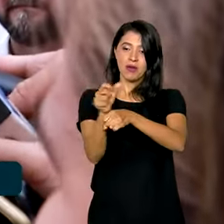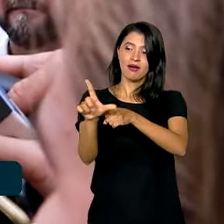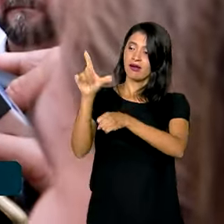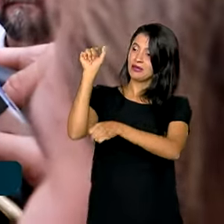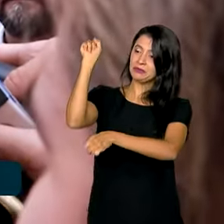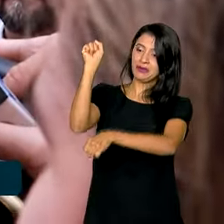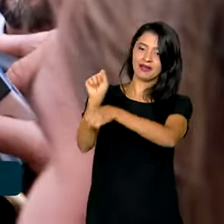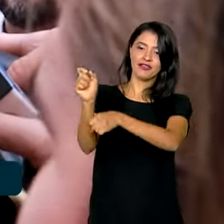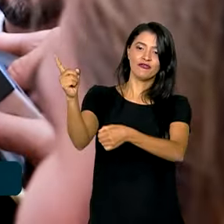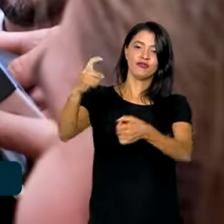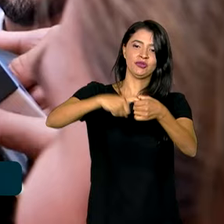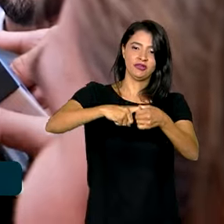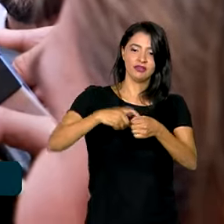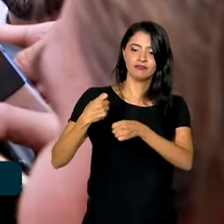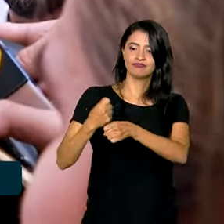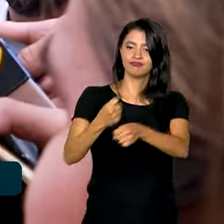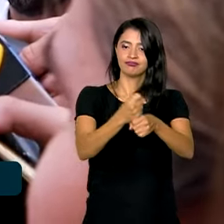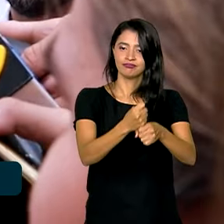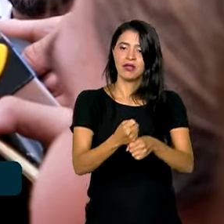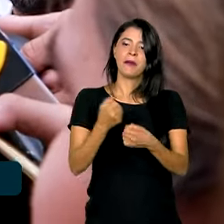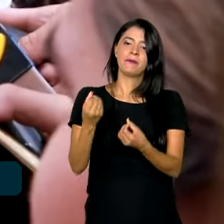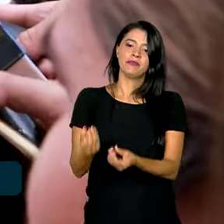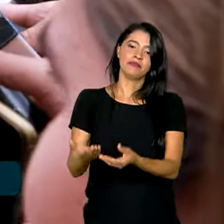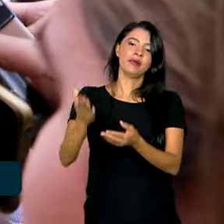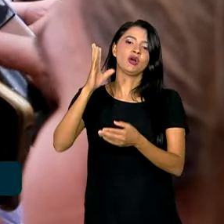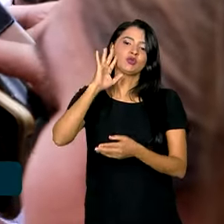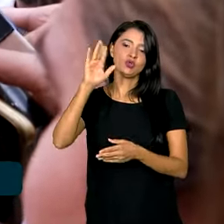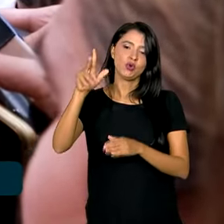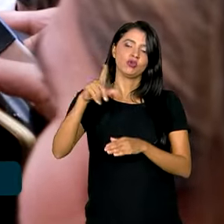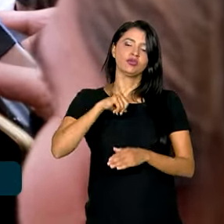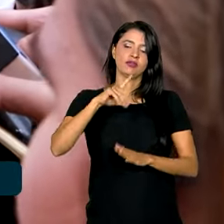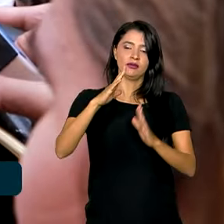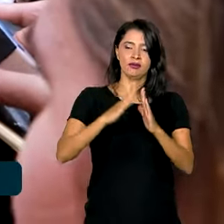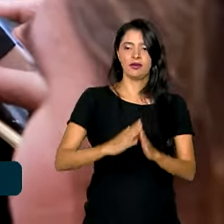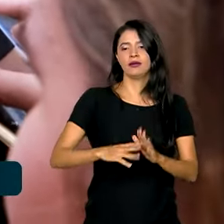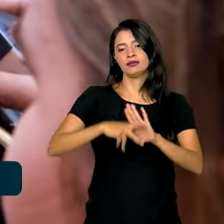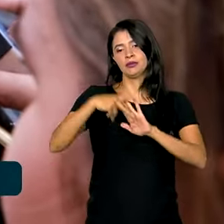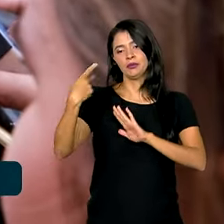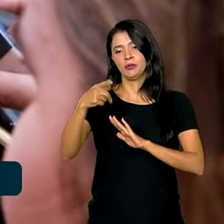paralisadas para que a gente possa realizar o sonho da casa própria dessas famílias.